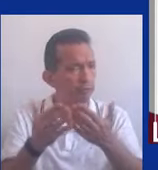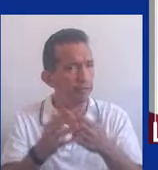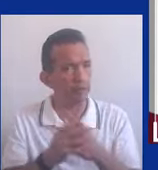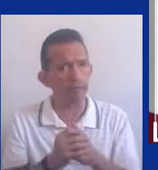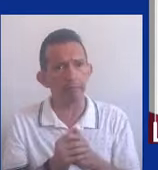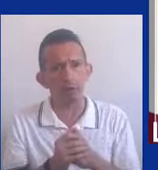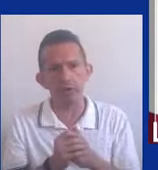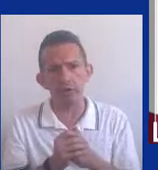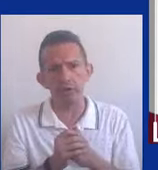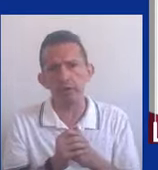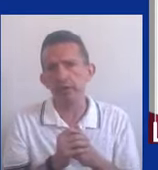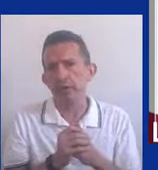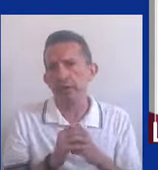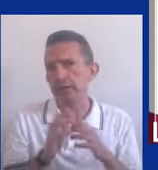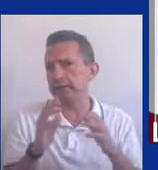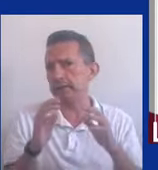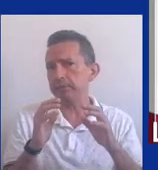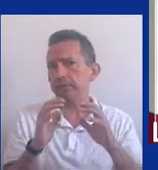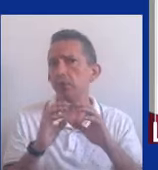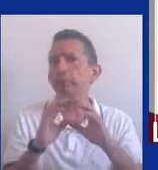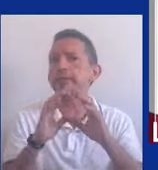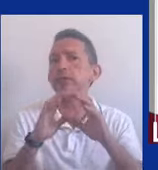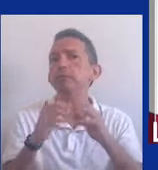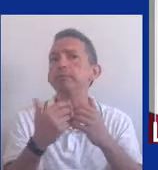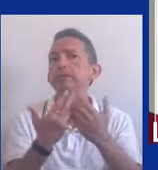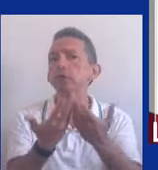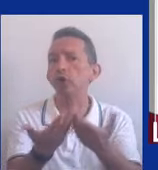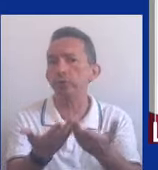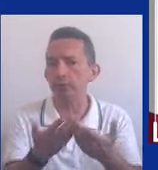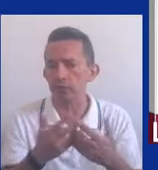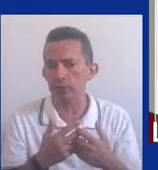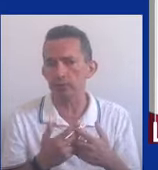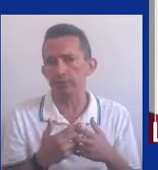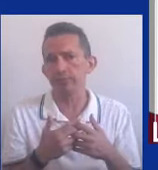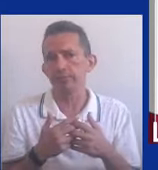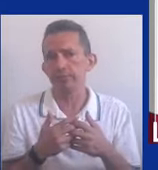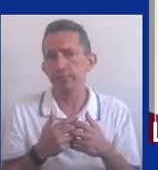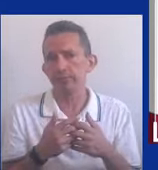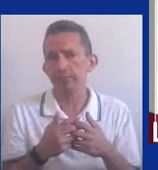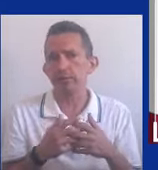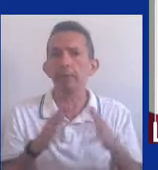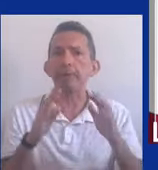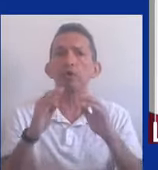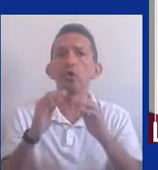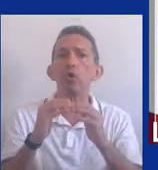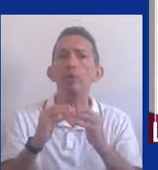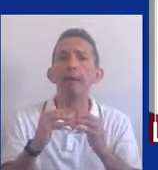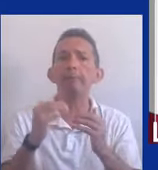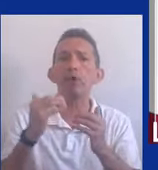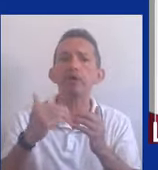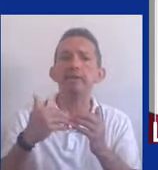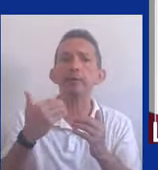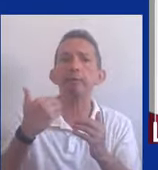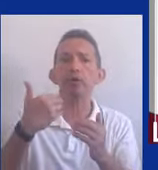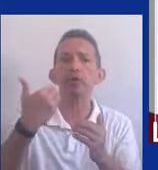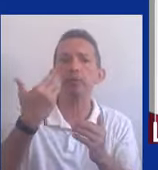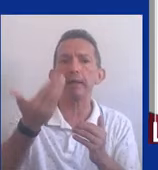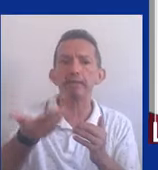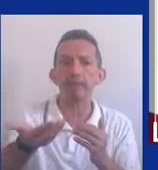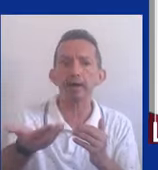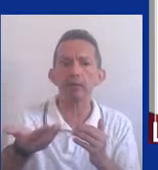relembrando que o movimento ameboide, ele sempre tem a ver com a emissão de pseudópodos. Então, para que ocorra uma